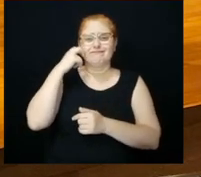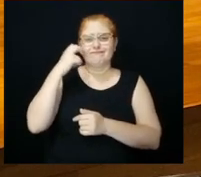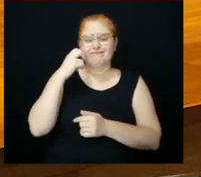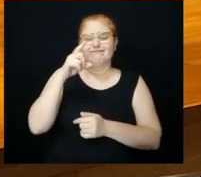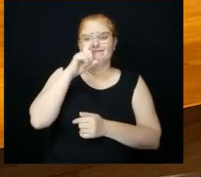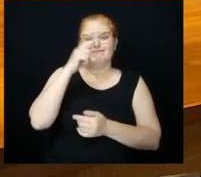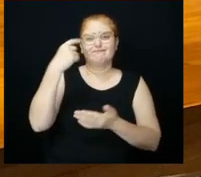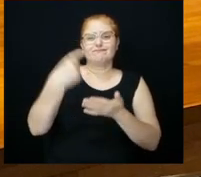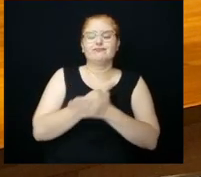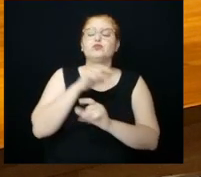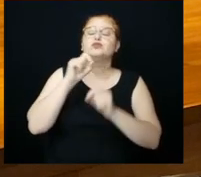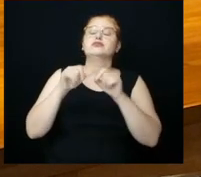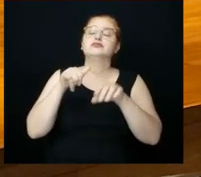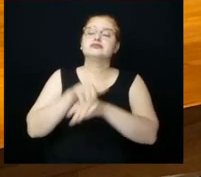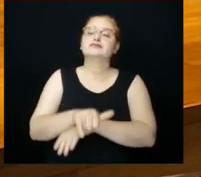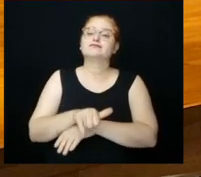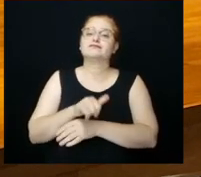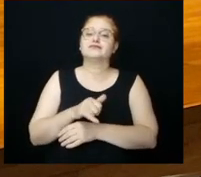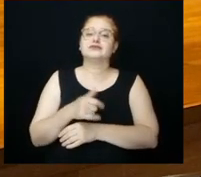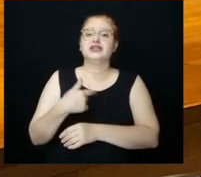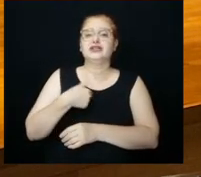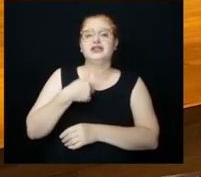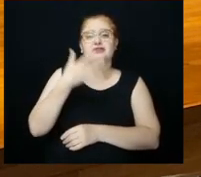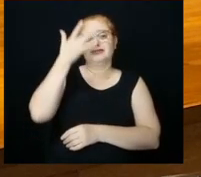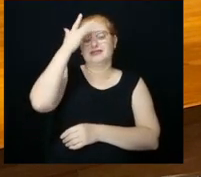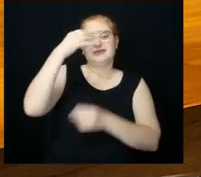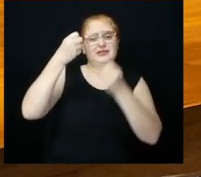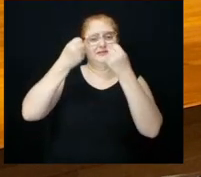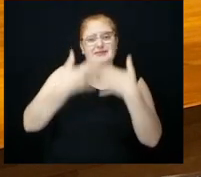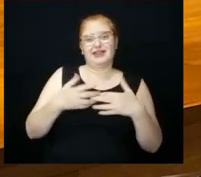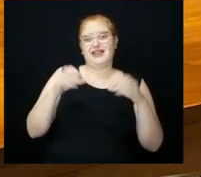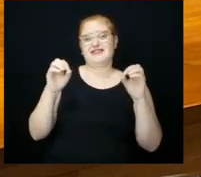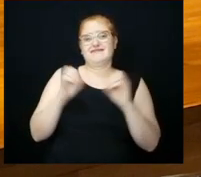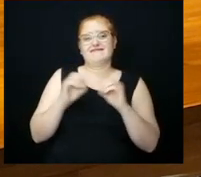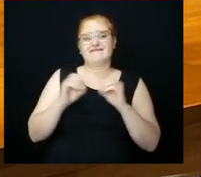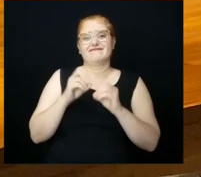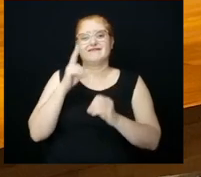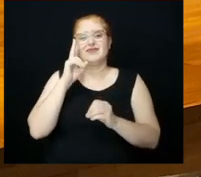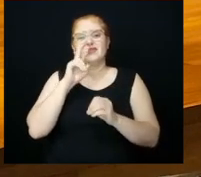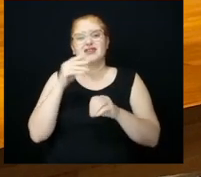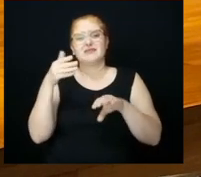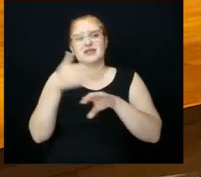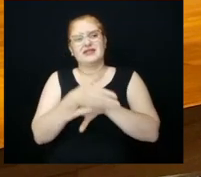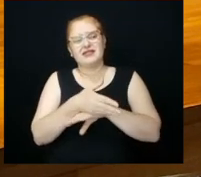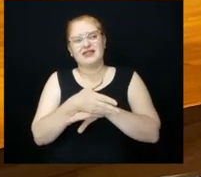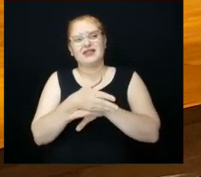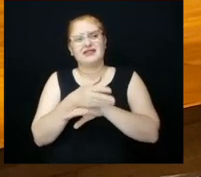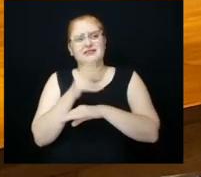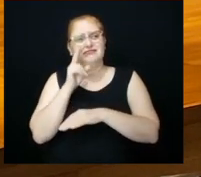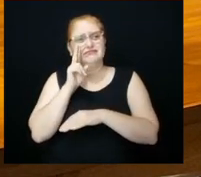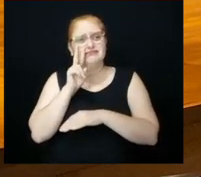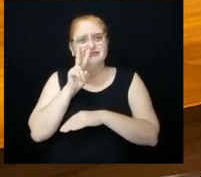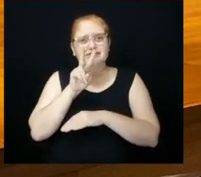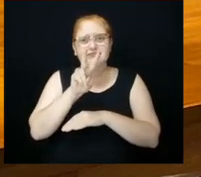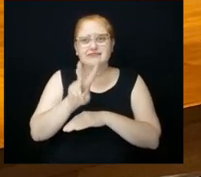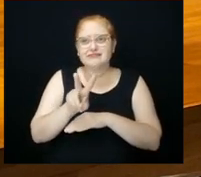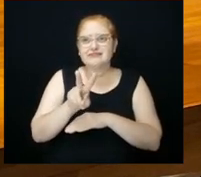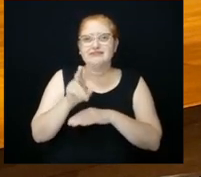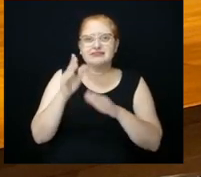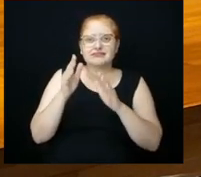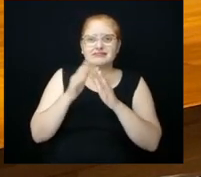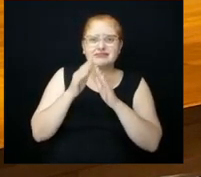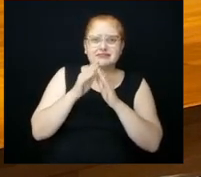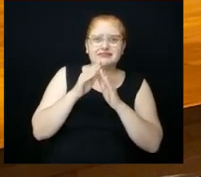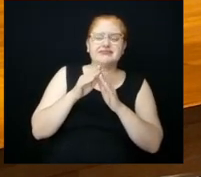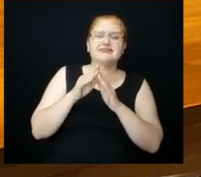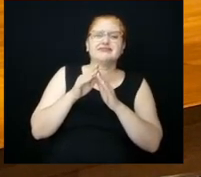me perguntasse o que foi e eu não soubesse explicar nada. Olhei lá para dentro, na direção do quintal.